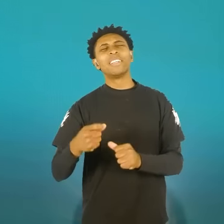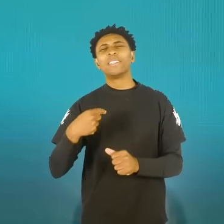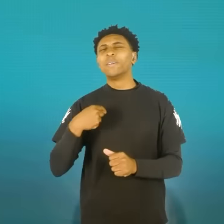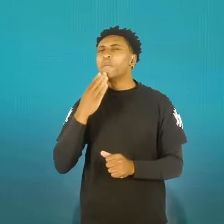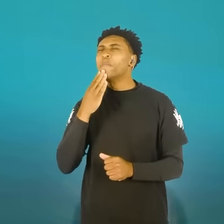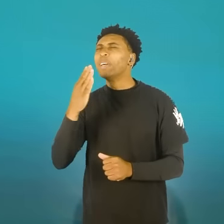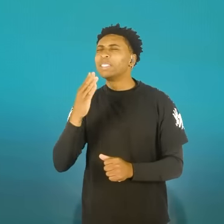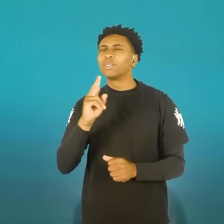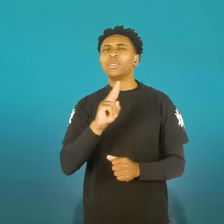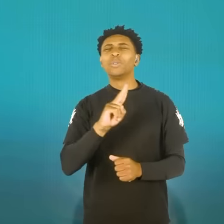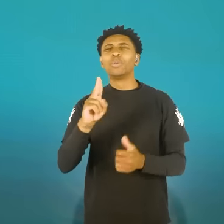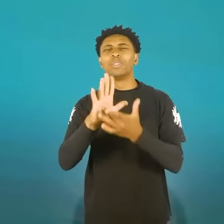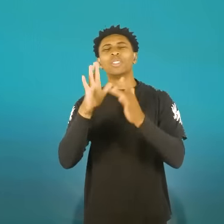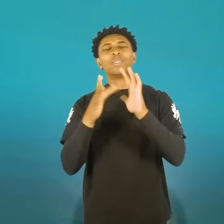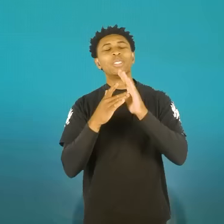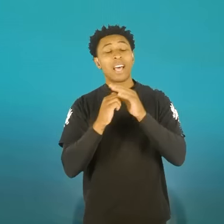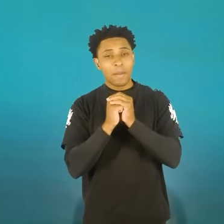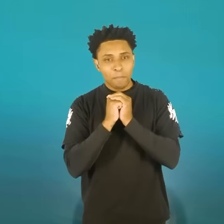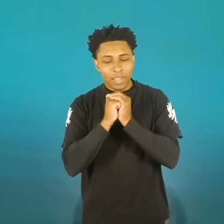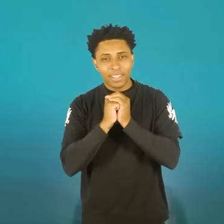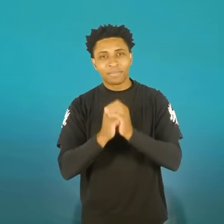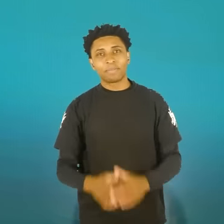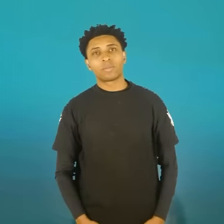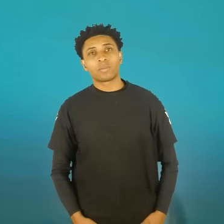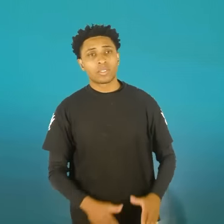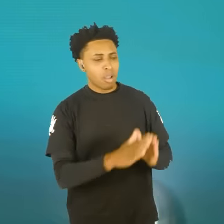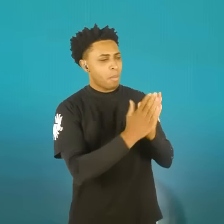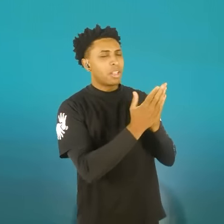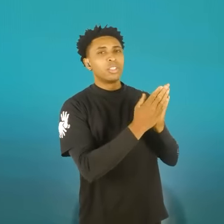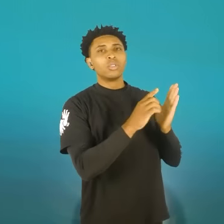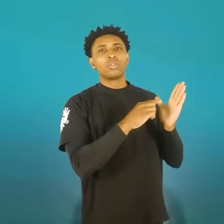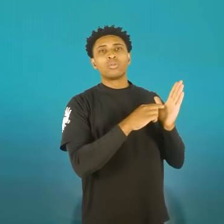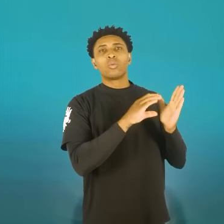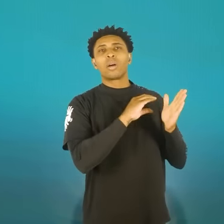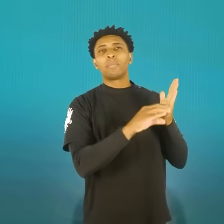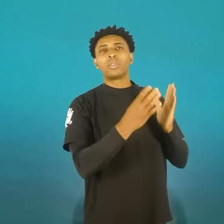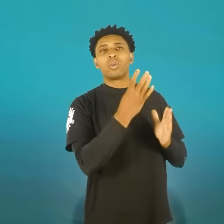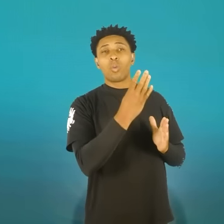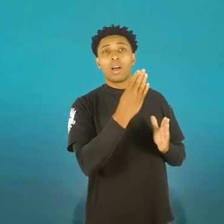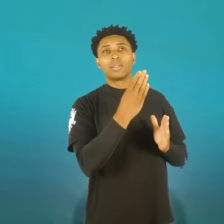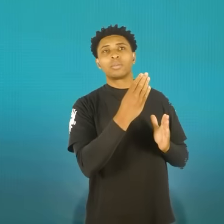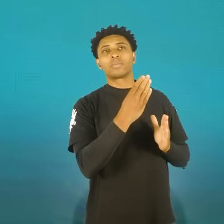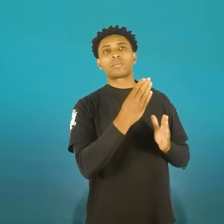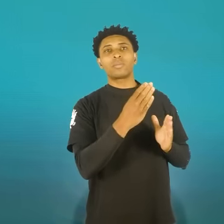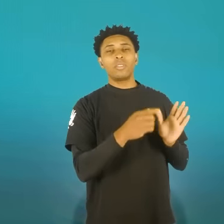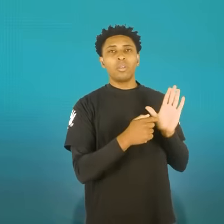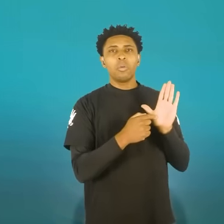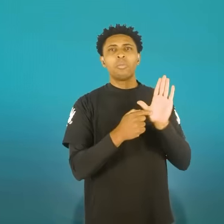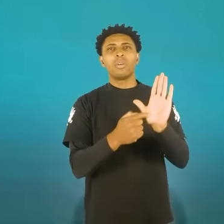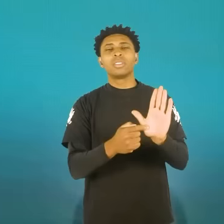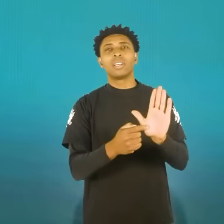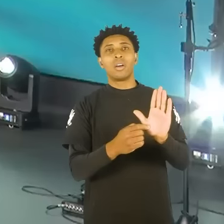te peço em nome de Jesus. Amém. O capítulo 4 de Gênesis é um capítulo importante, porque